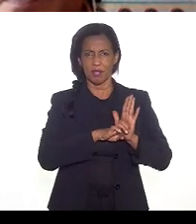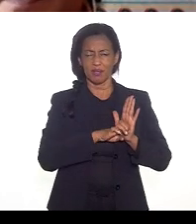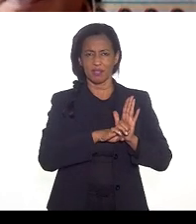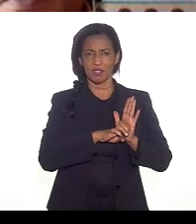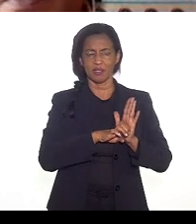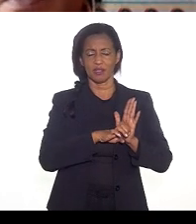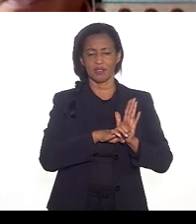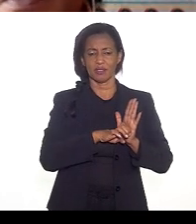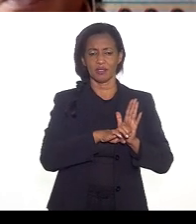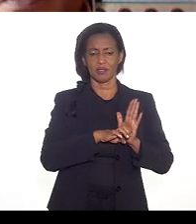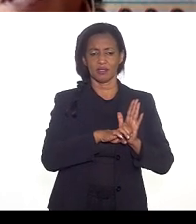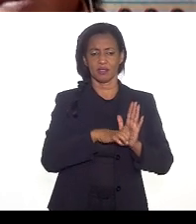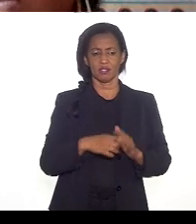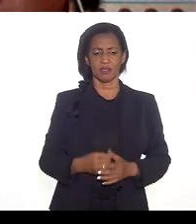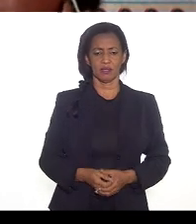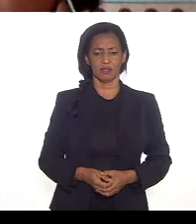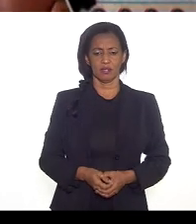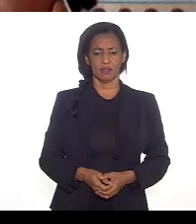É.